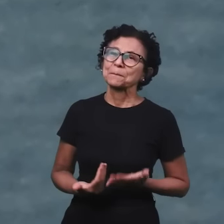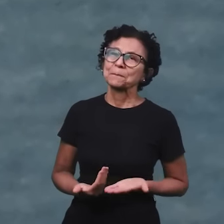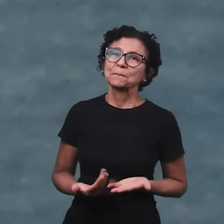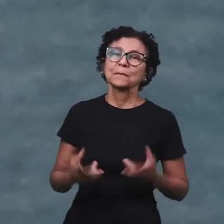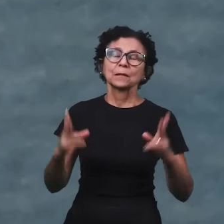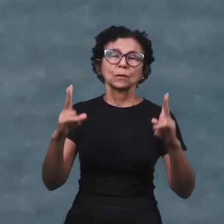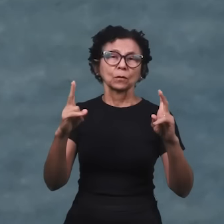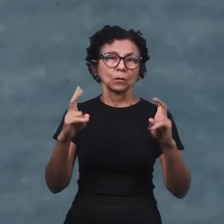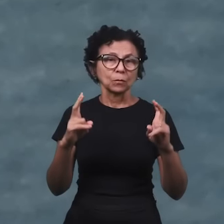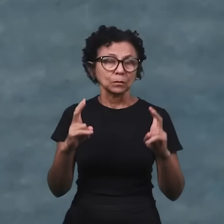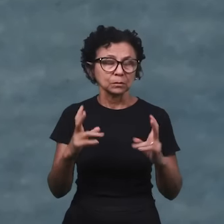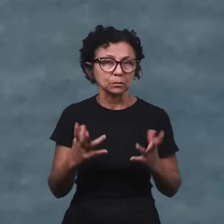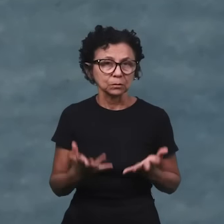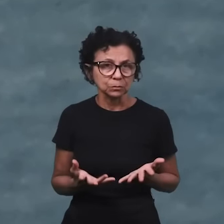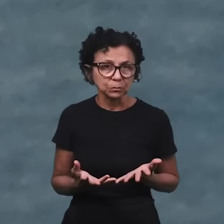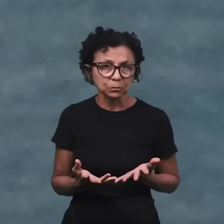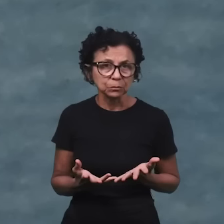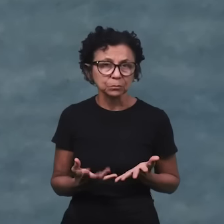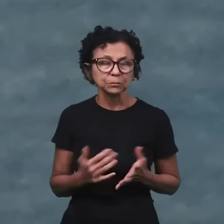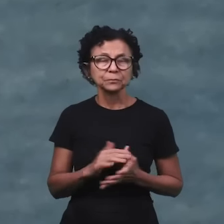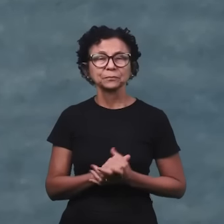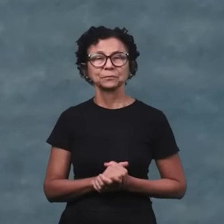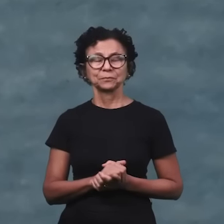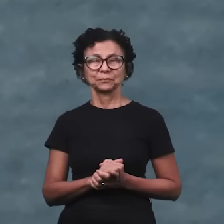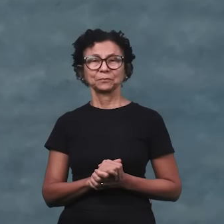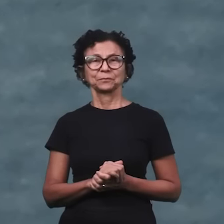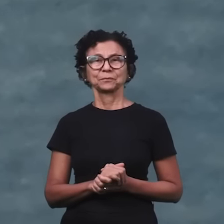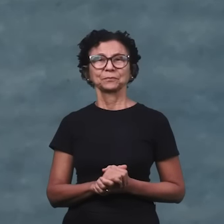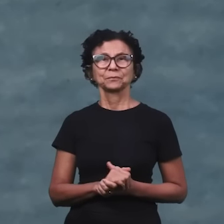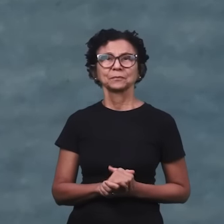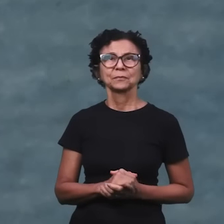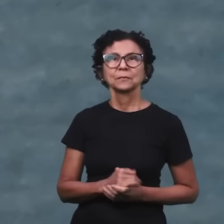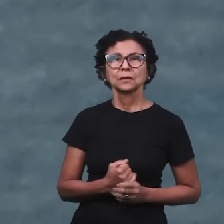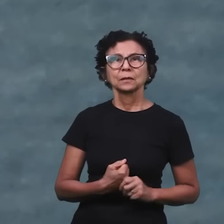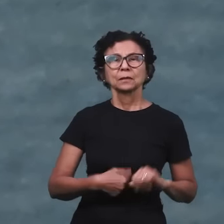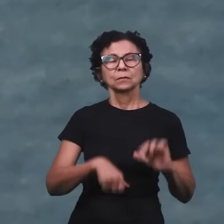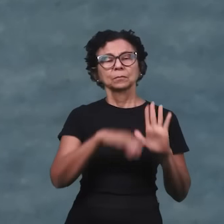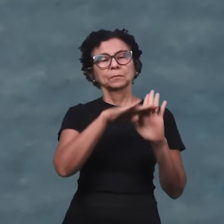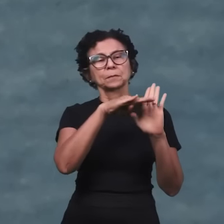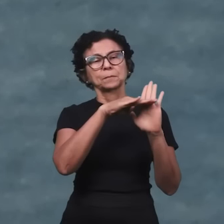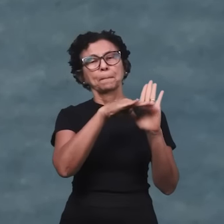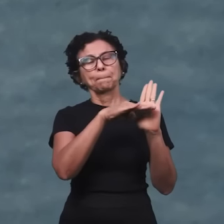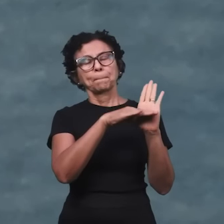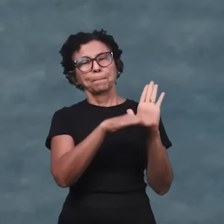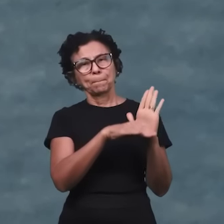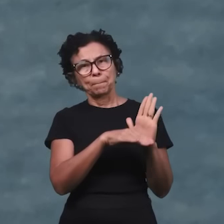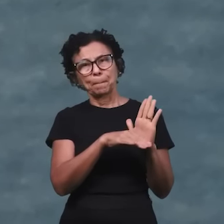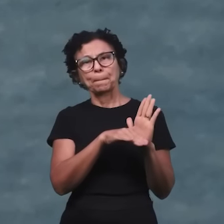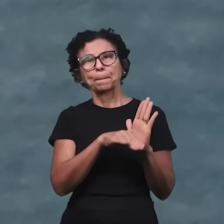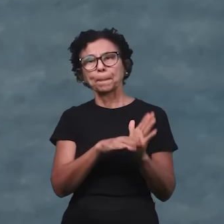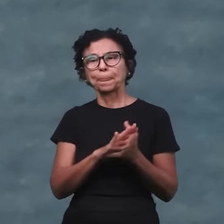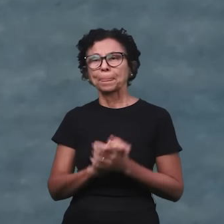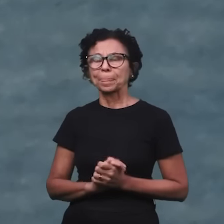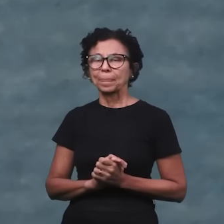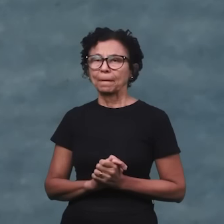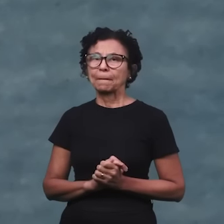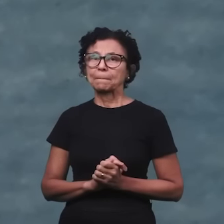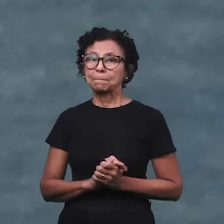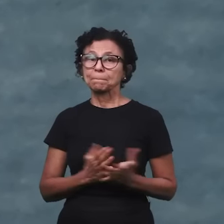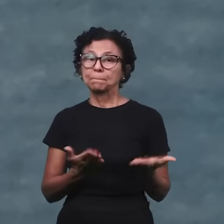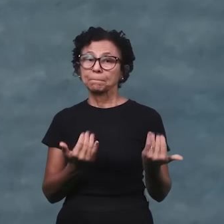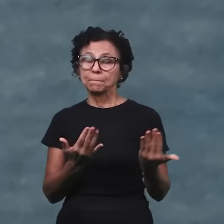vez, o assunto que foi trazido, e essa sequência a partir de agora é uma sequência que traz o jovem para